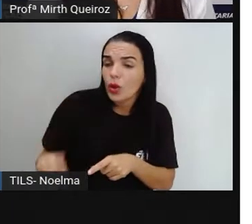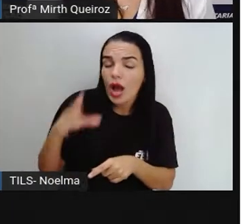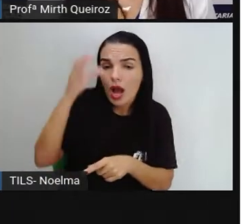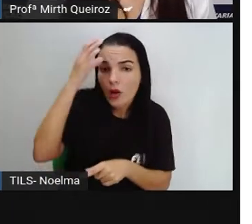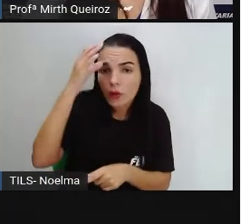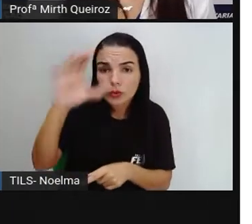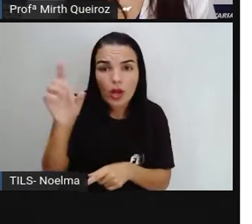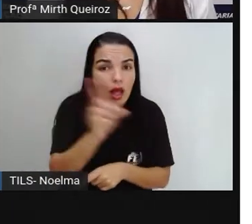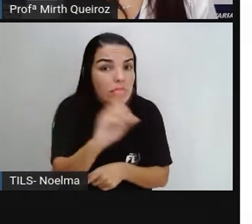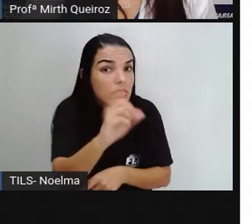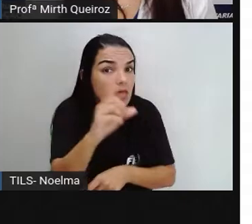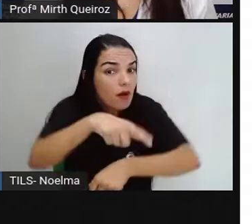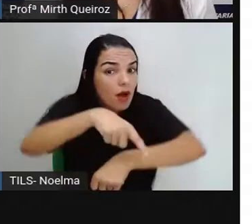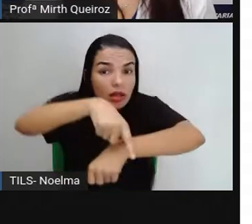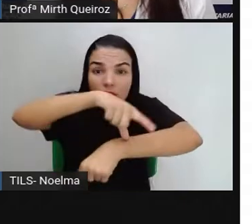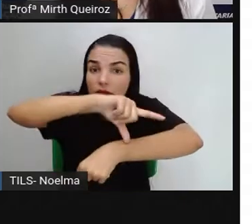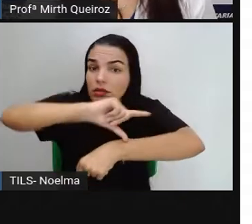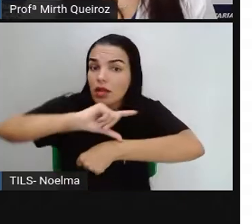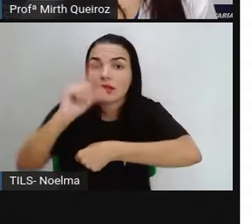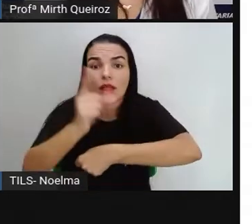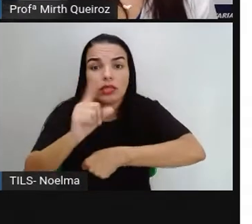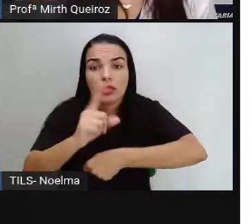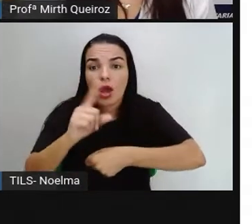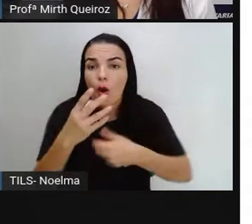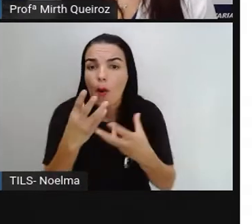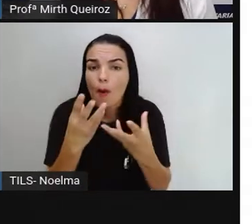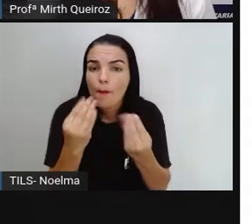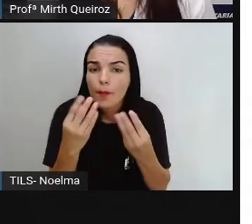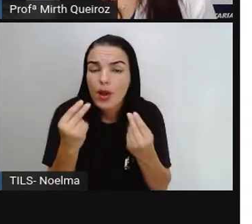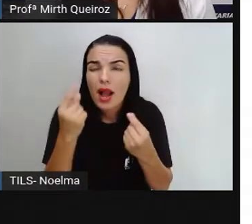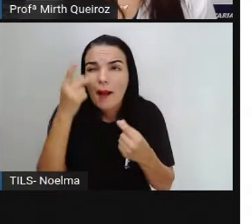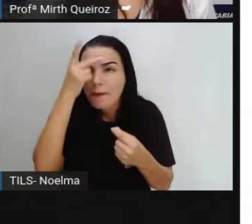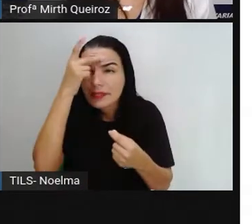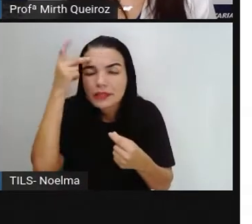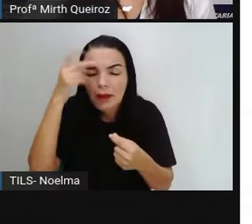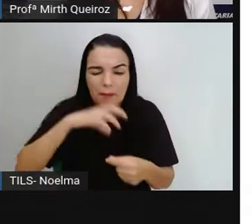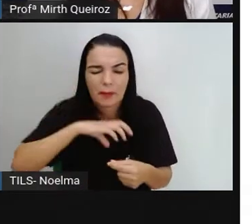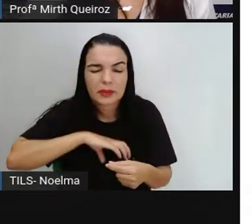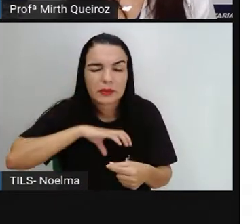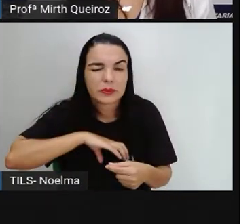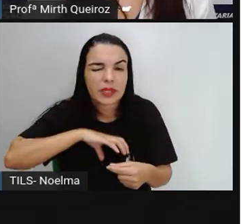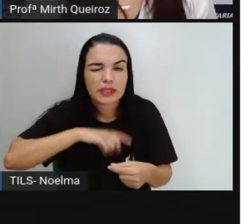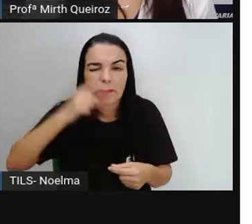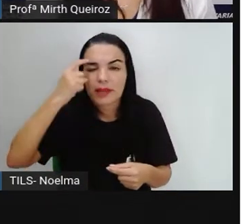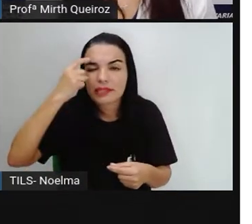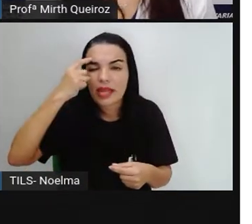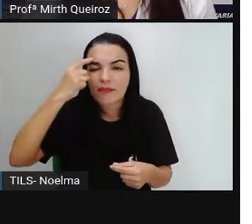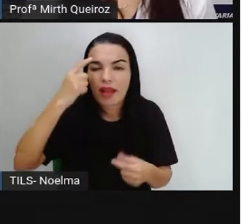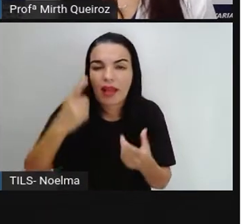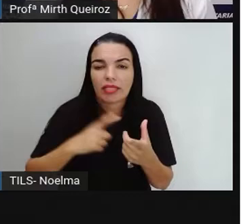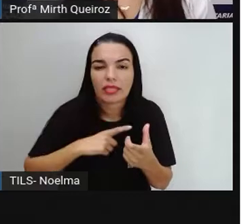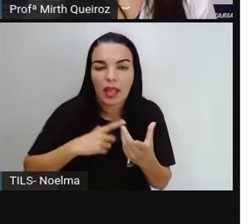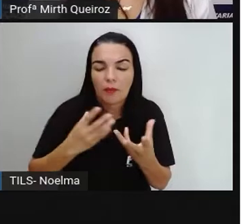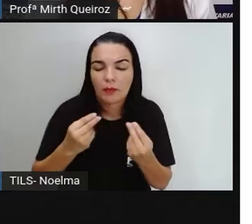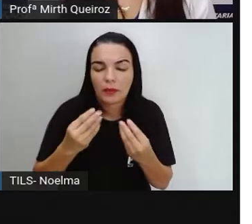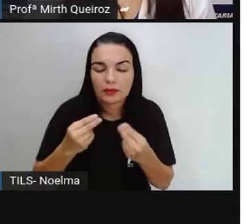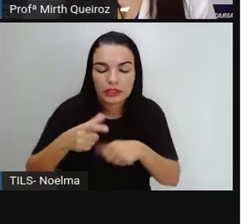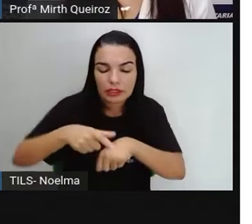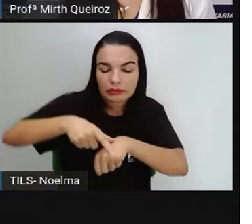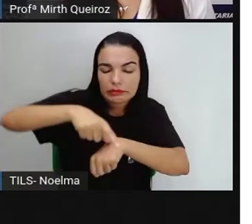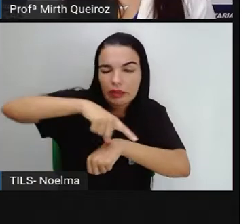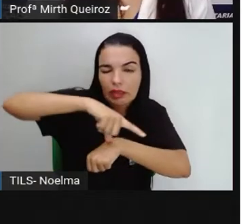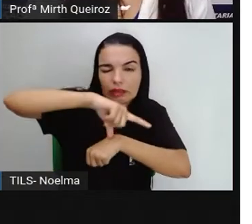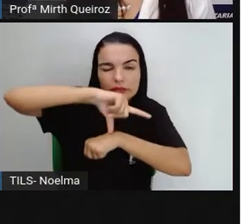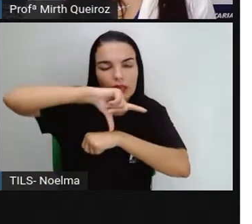aí, né? Pensando que os colonizadores, né? Lá naquela época, como pensaram os colonizadores, e como ainda pensa